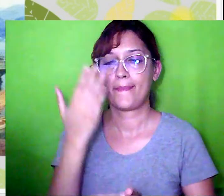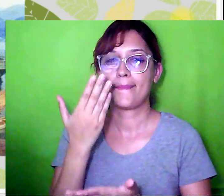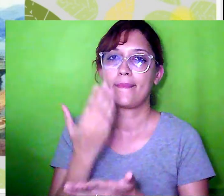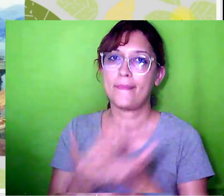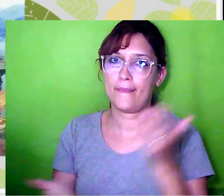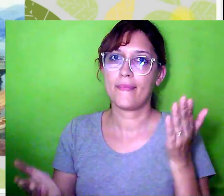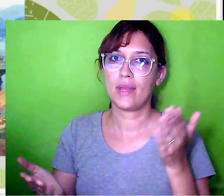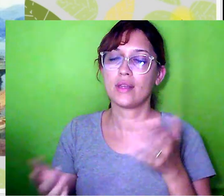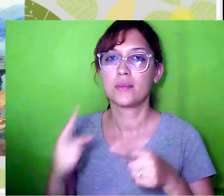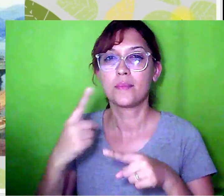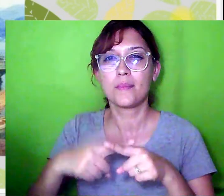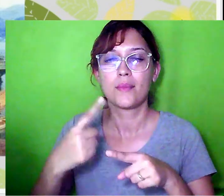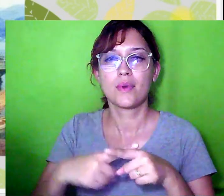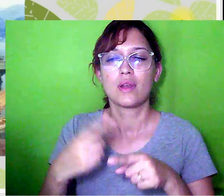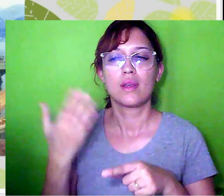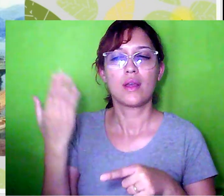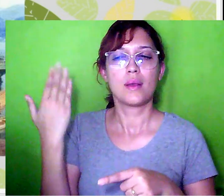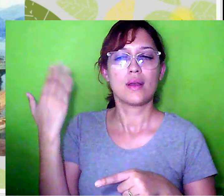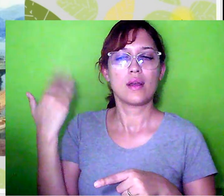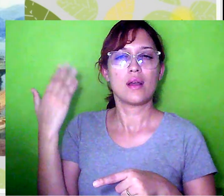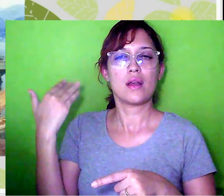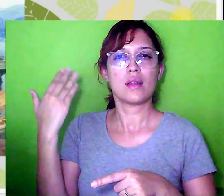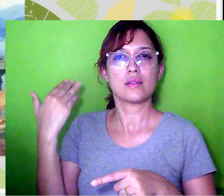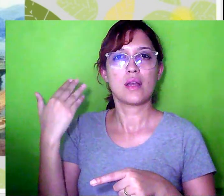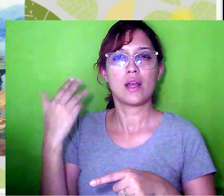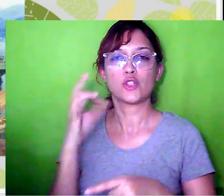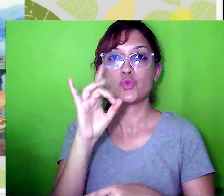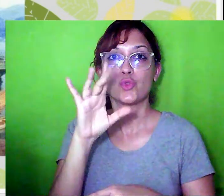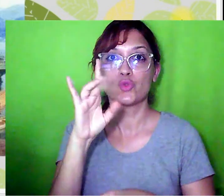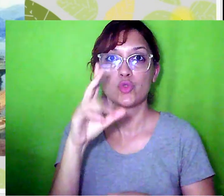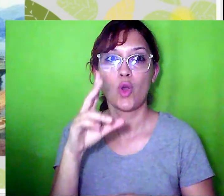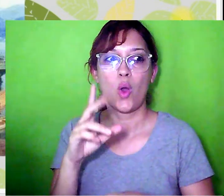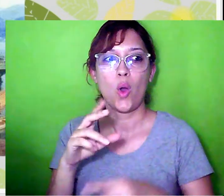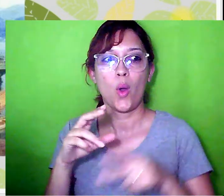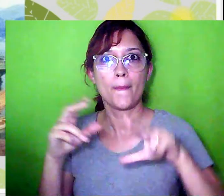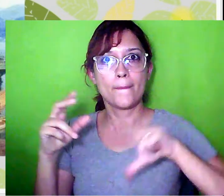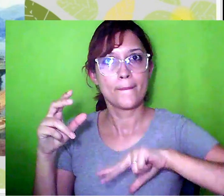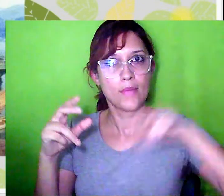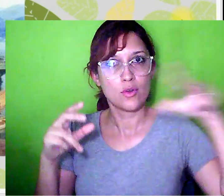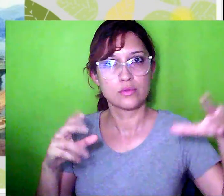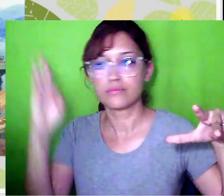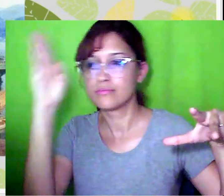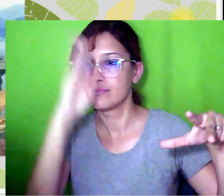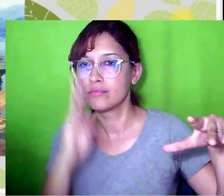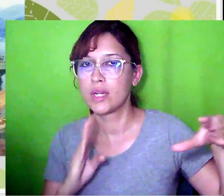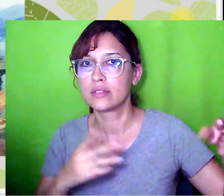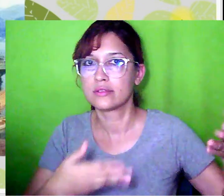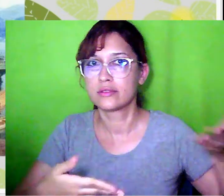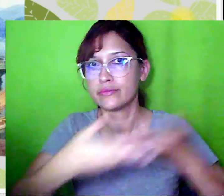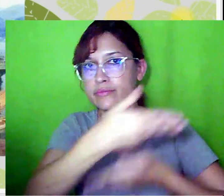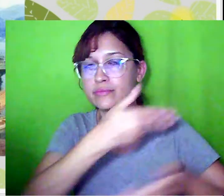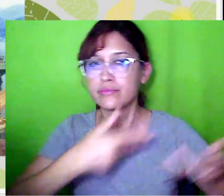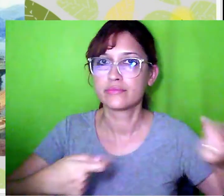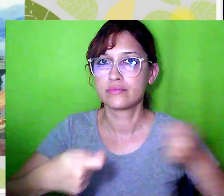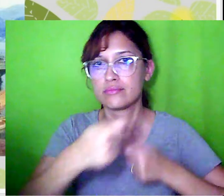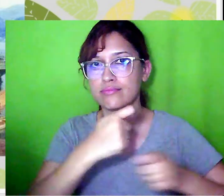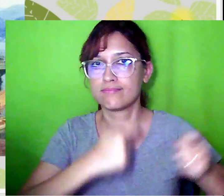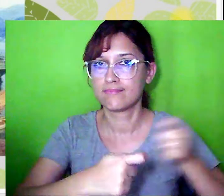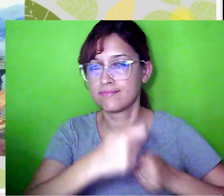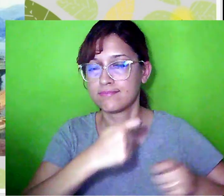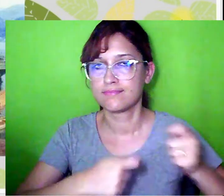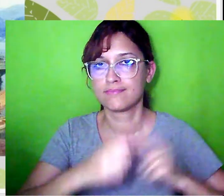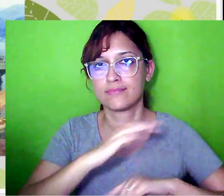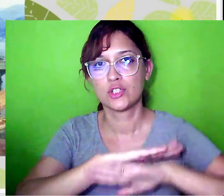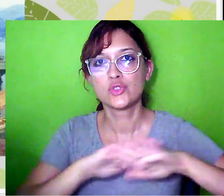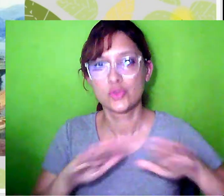Mas os comerciantes em Portugal não aprovaram, porque antigamente o Brasil negociava apenas com